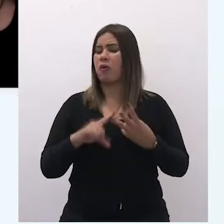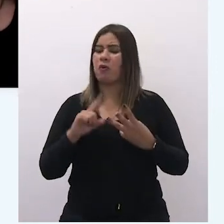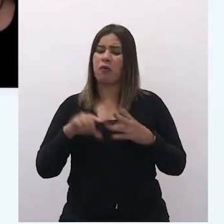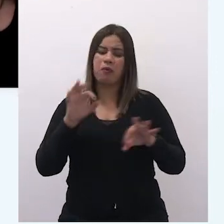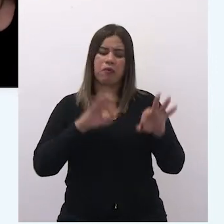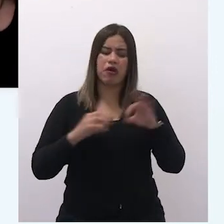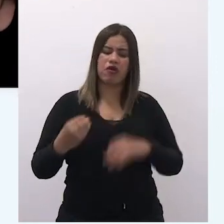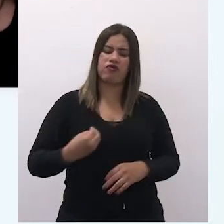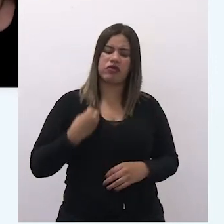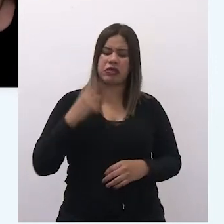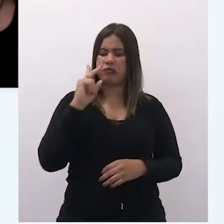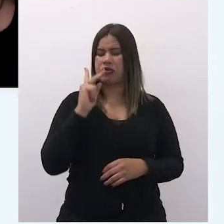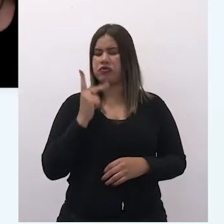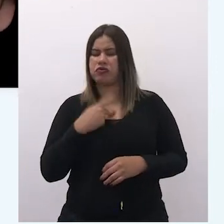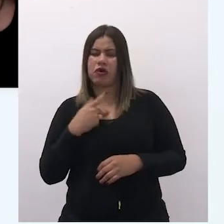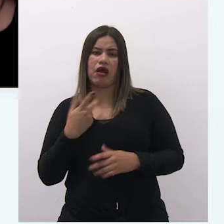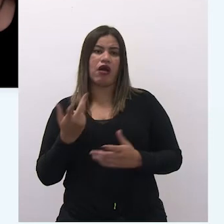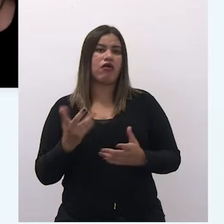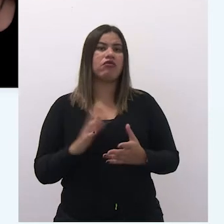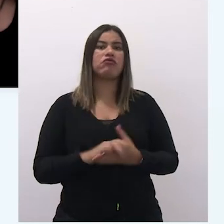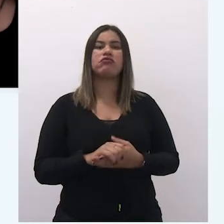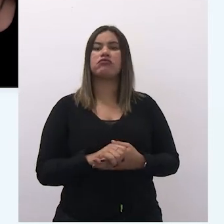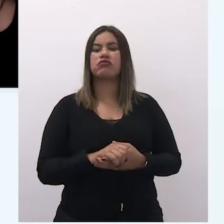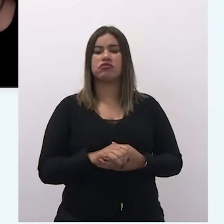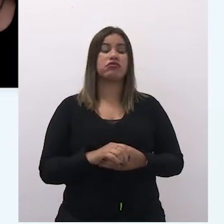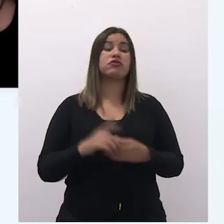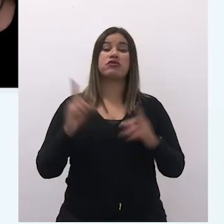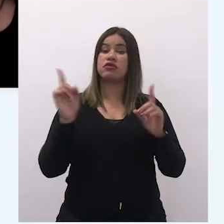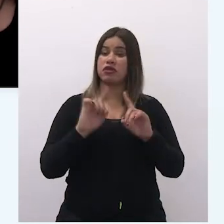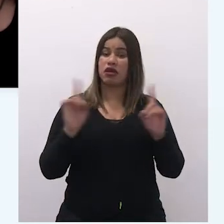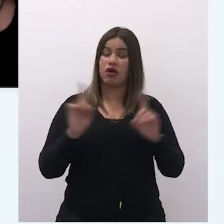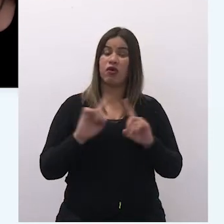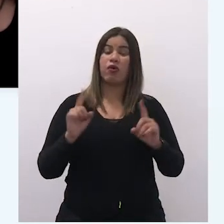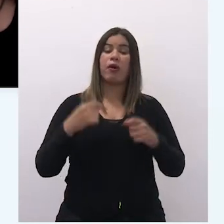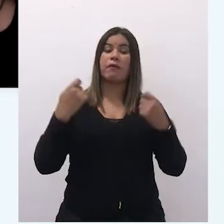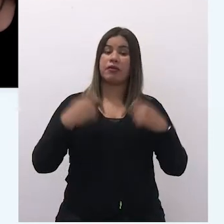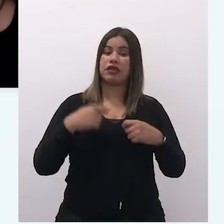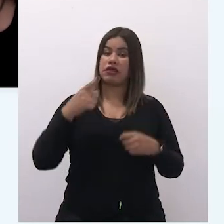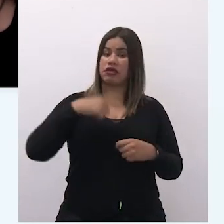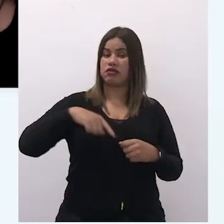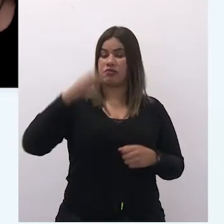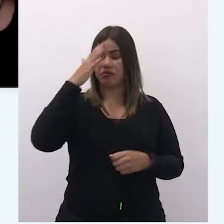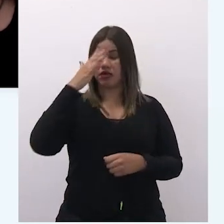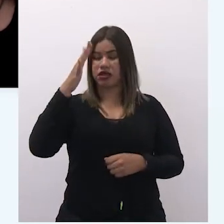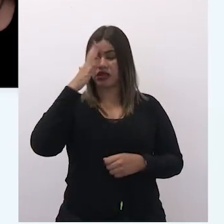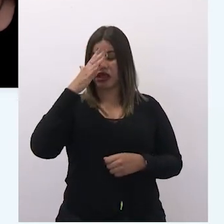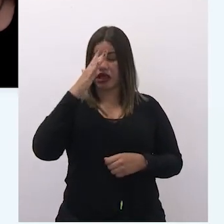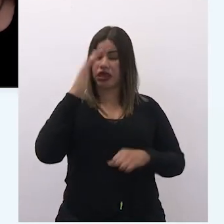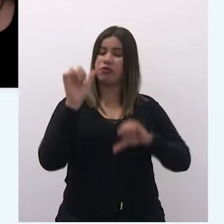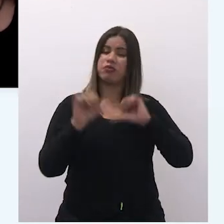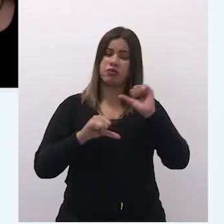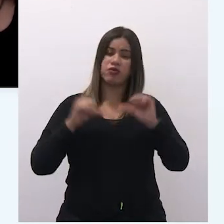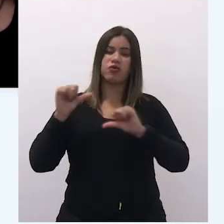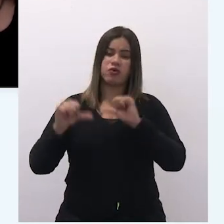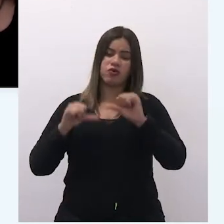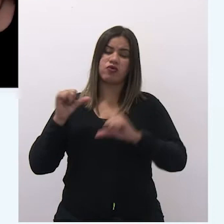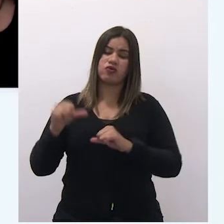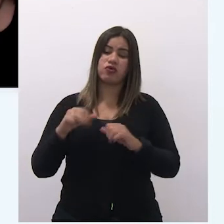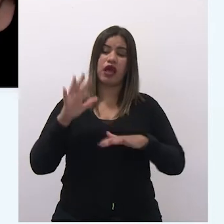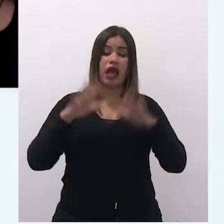vida pessoal. É preciso que a gente pense que isso é transitório, que o que ele vai colocar lá é